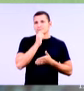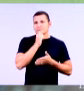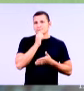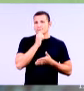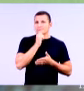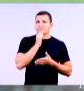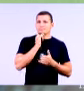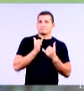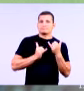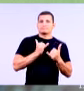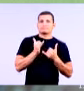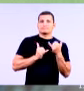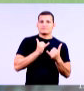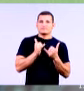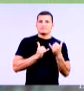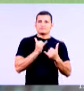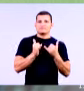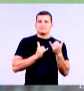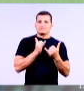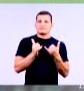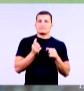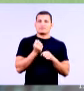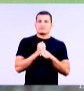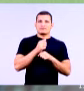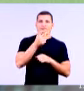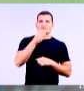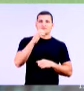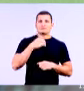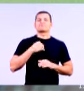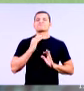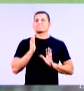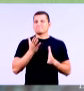professor? Nos anos 70 eu já estava na faculdade.